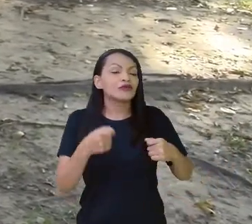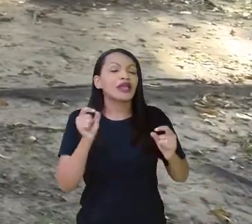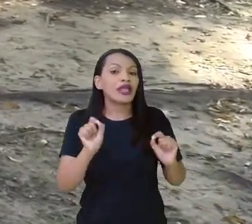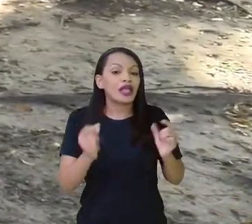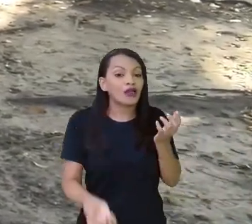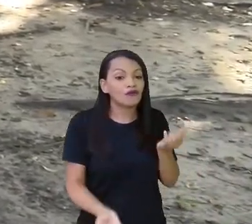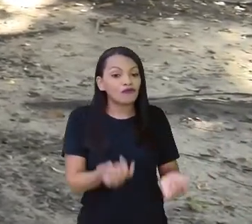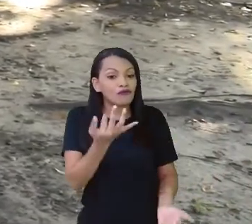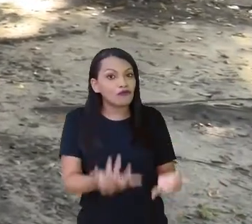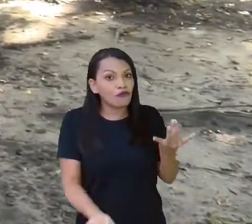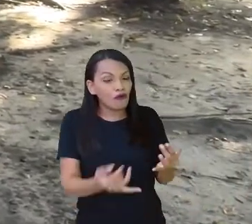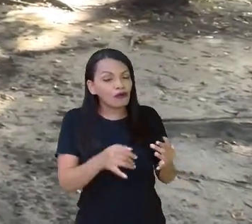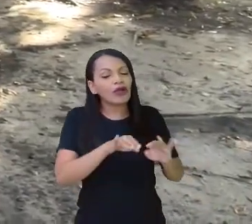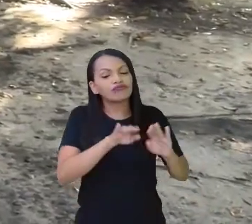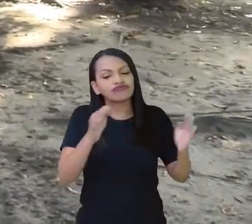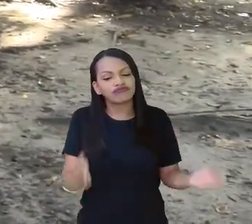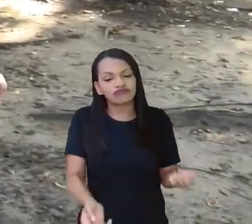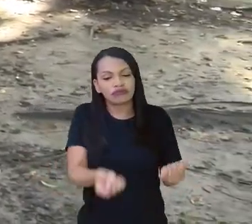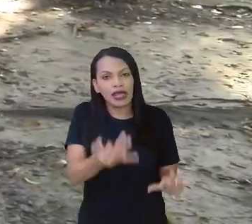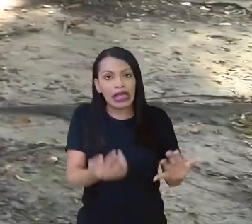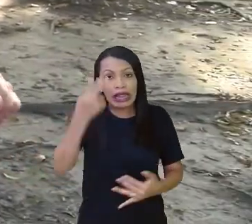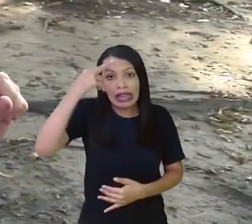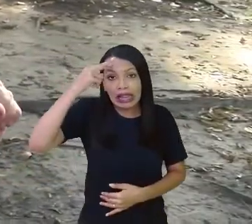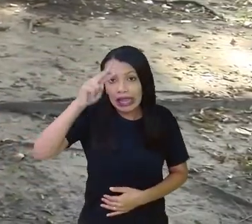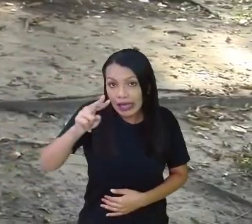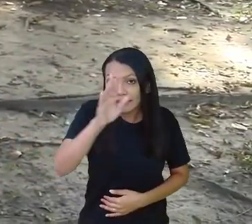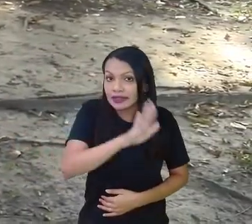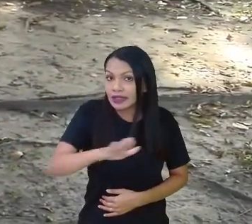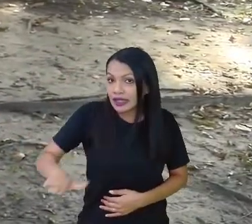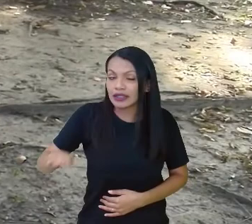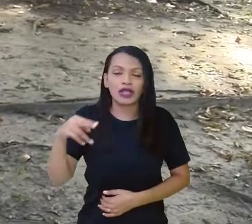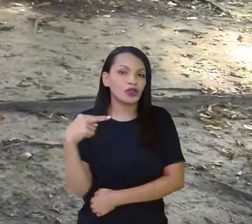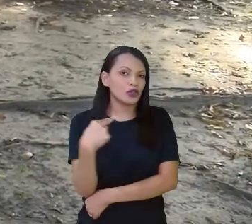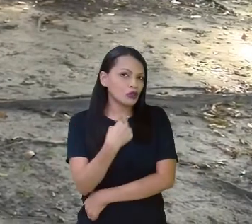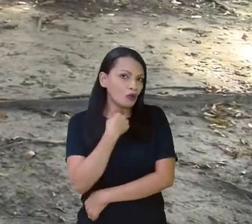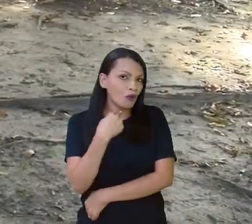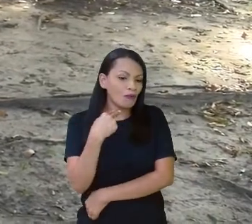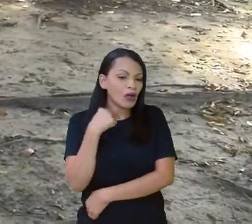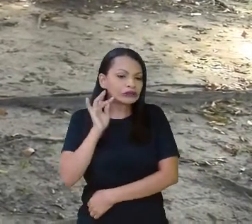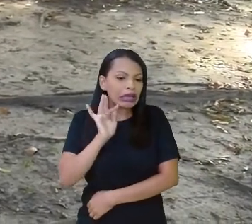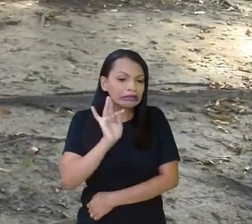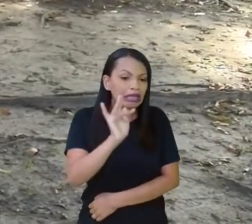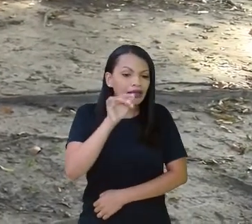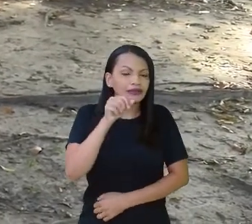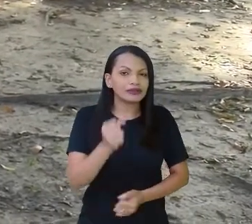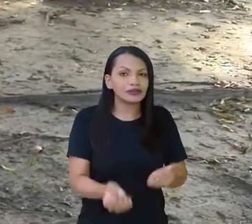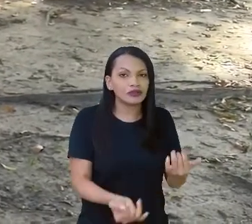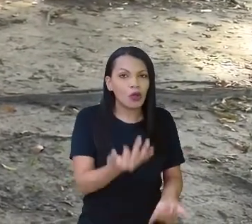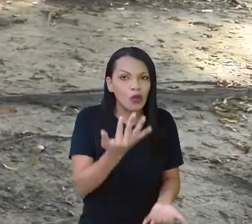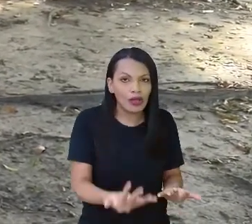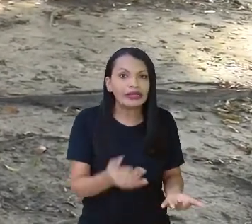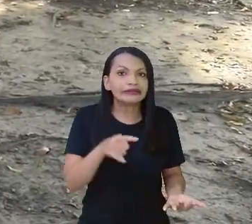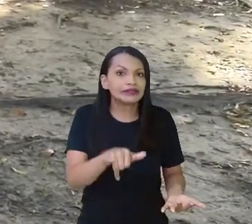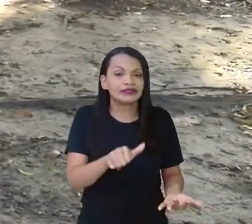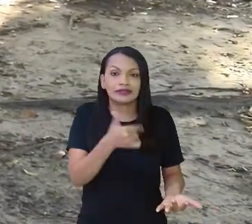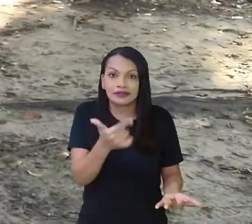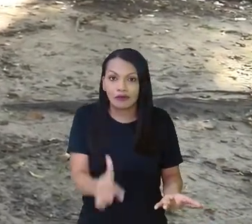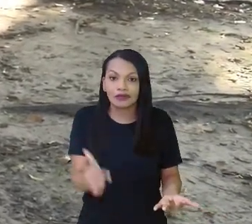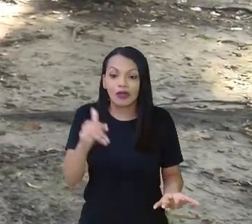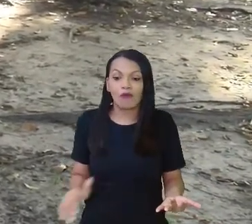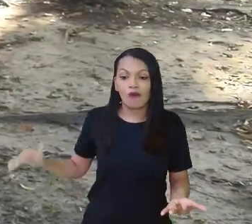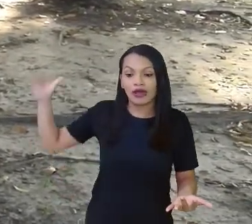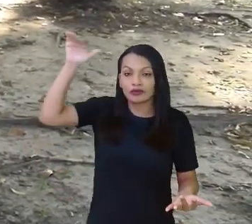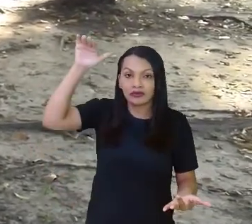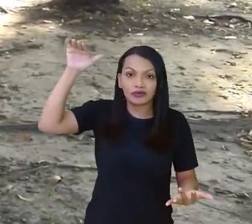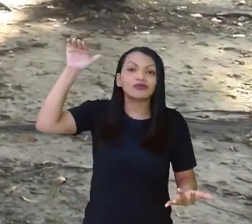E lembrem-se, crianças, não se manuseia fogão sem a presença de um adulto. Além disso, não